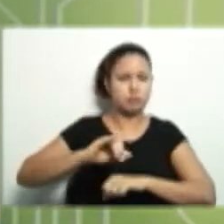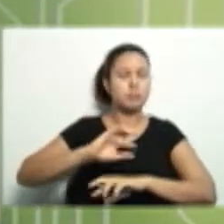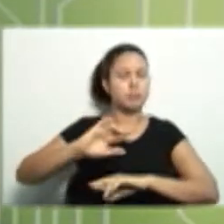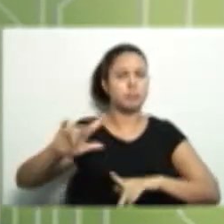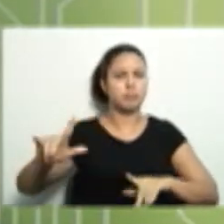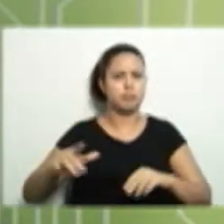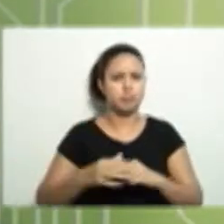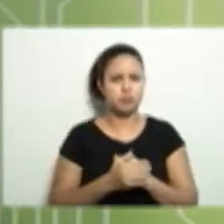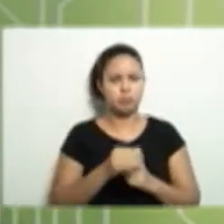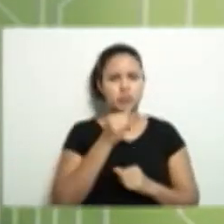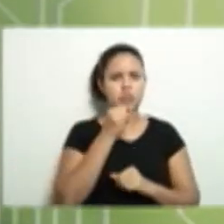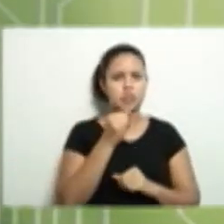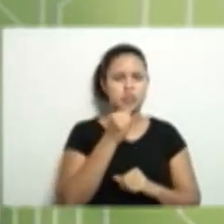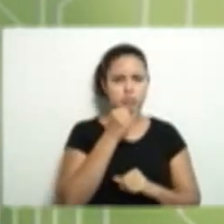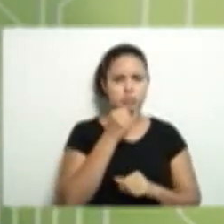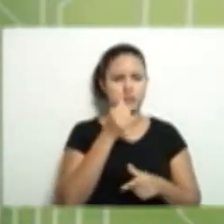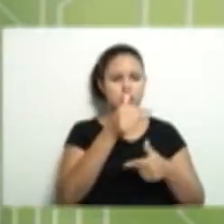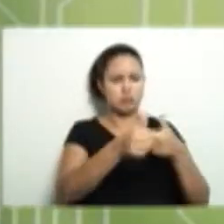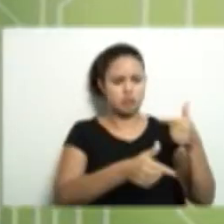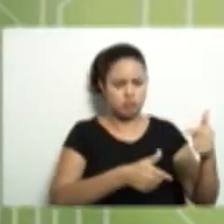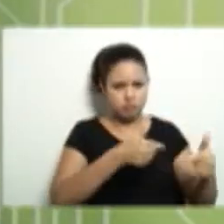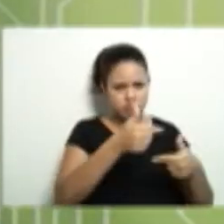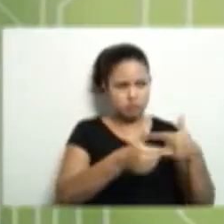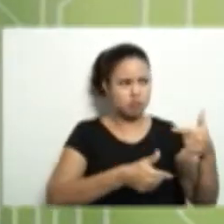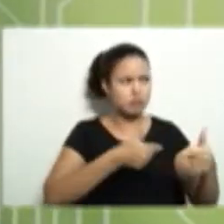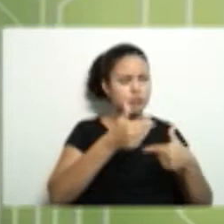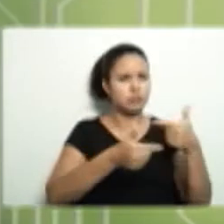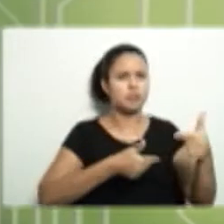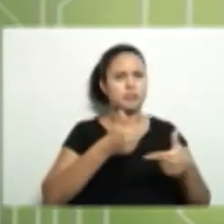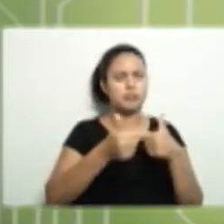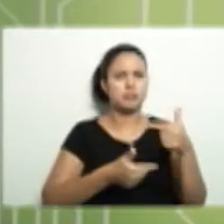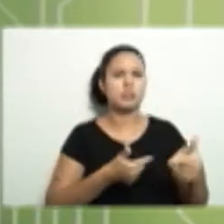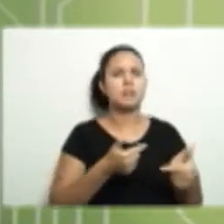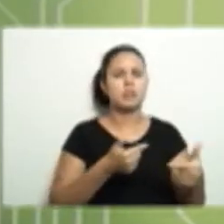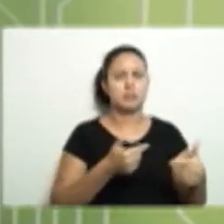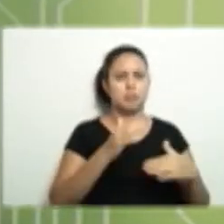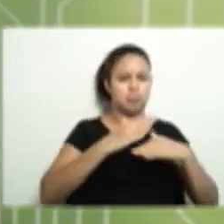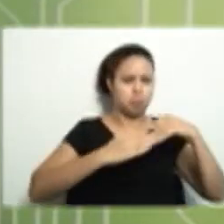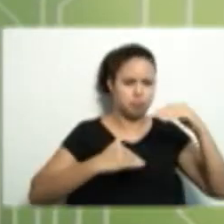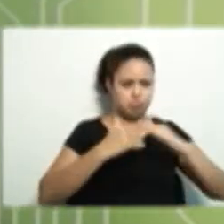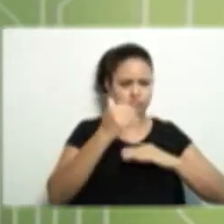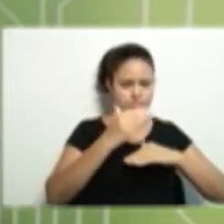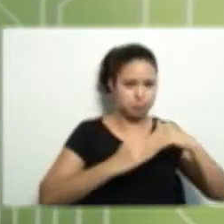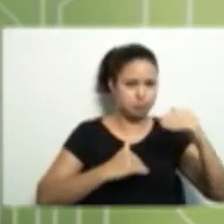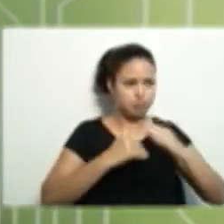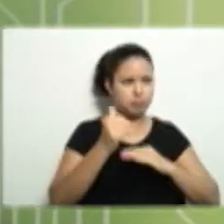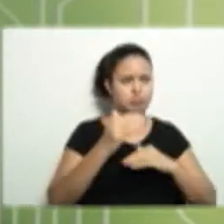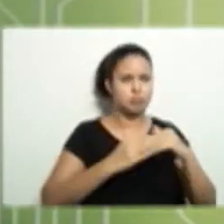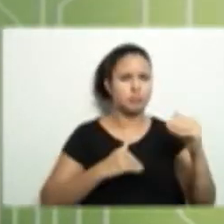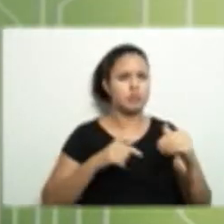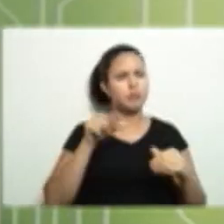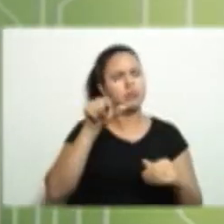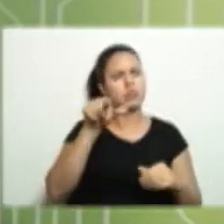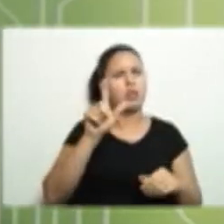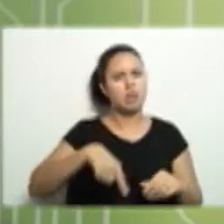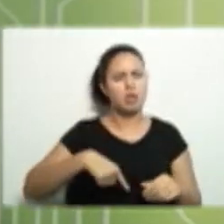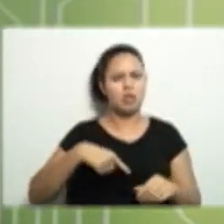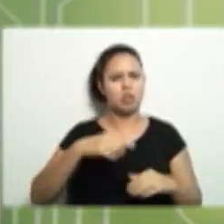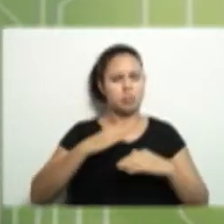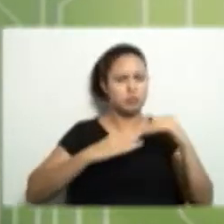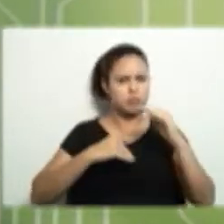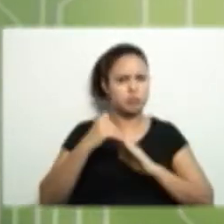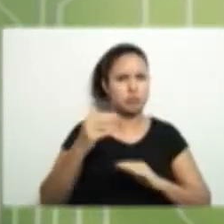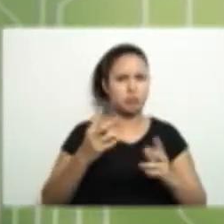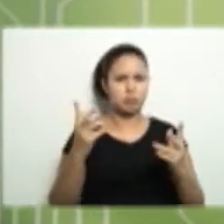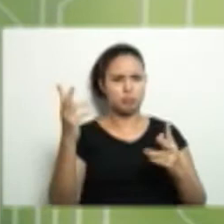está falando de serviços, se a gente está falando desse primeiro momento, os serviços profissionais, se você é um grande cabeleireiro da sua região, você